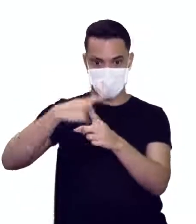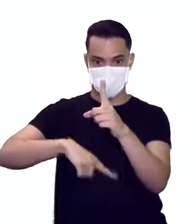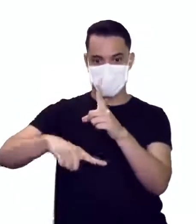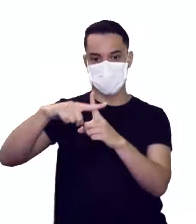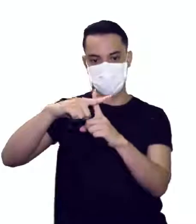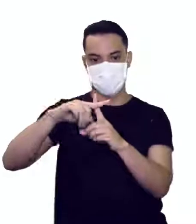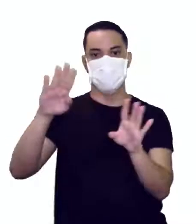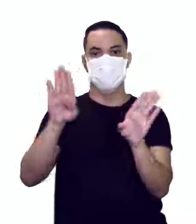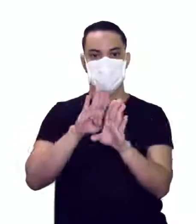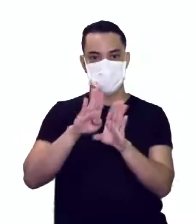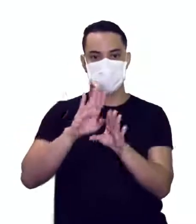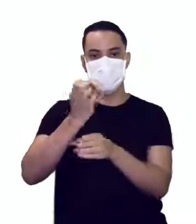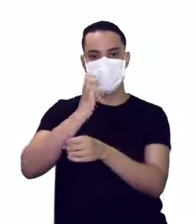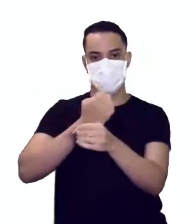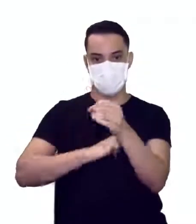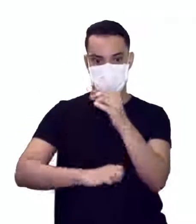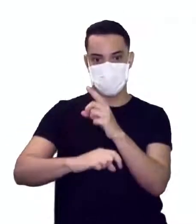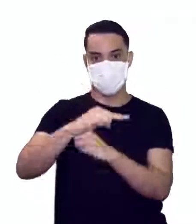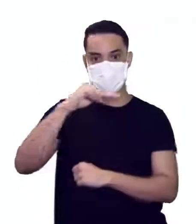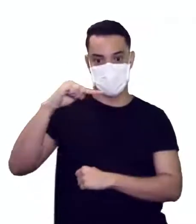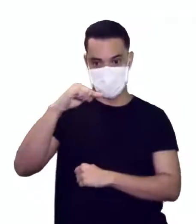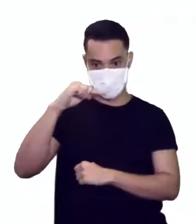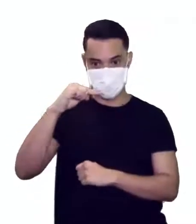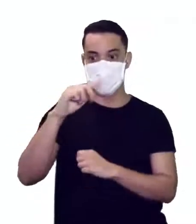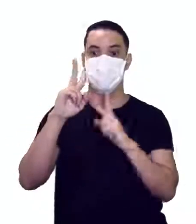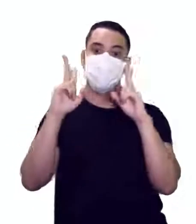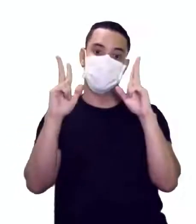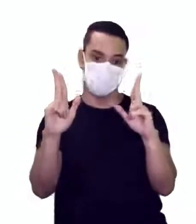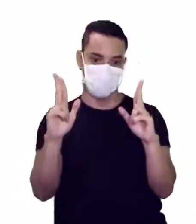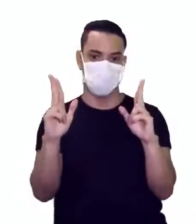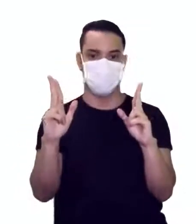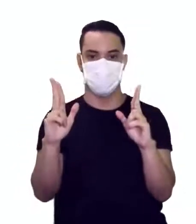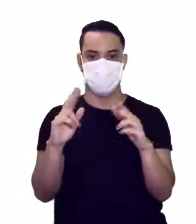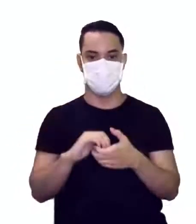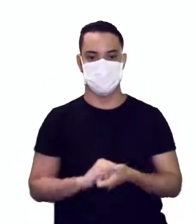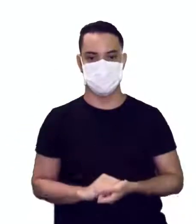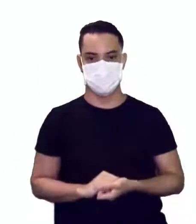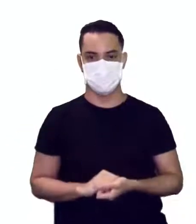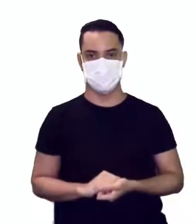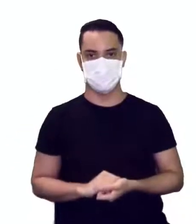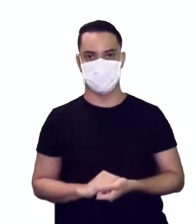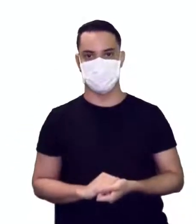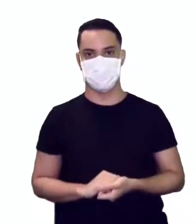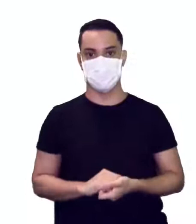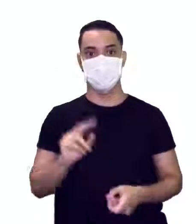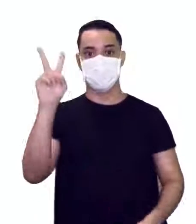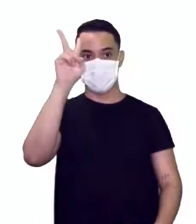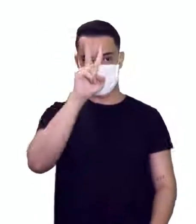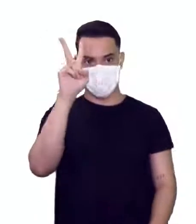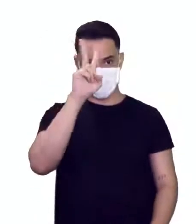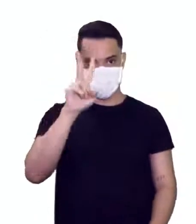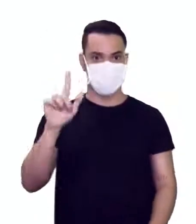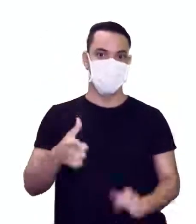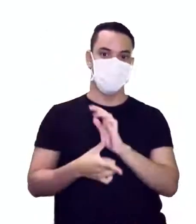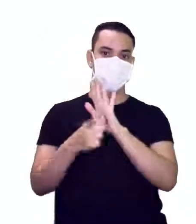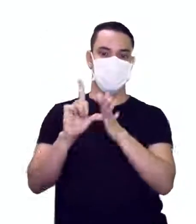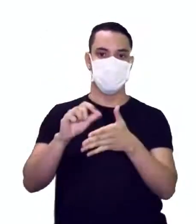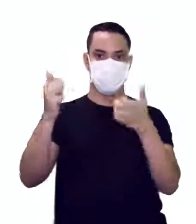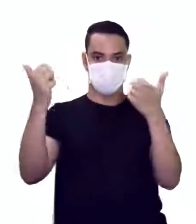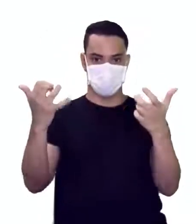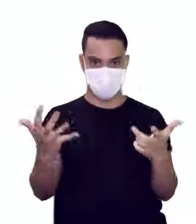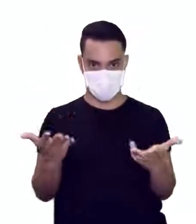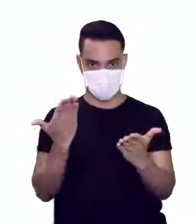cargas positivas e igual quantidade de cargas negativas, ok? E lembra que nós falamos na